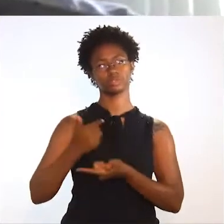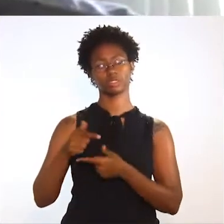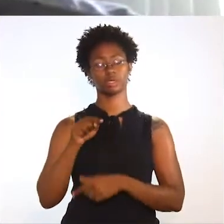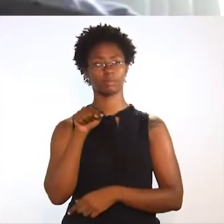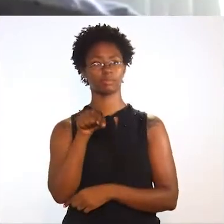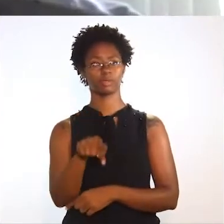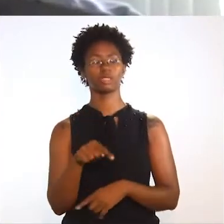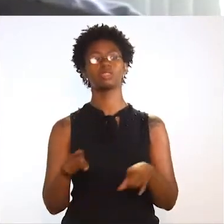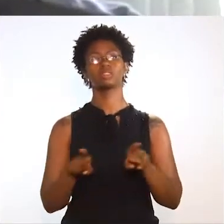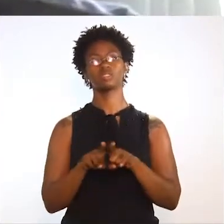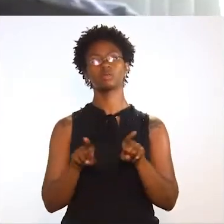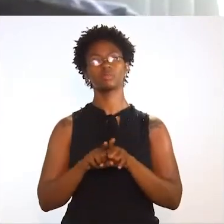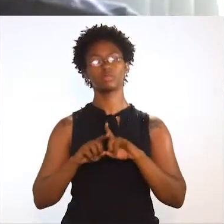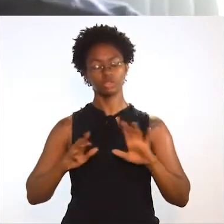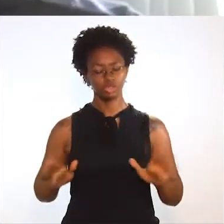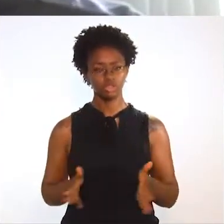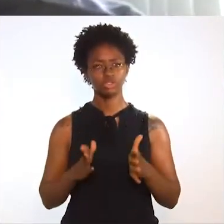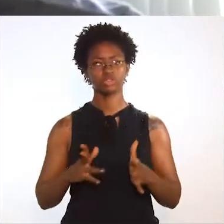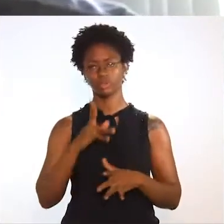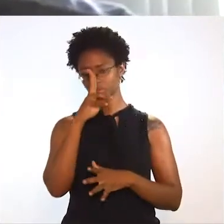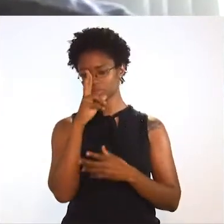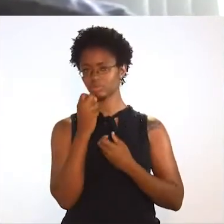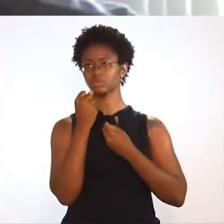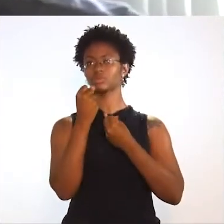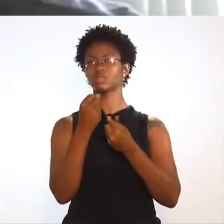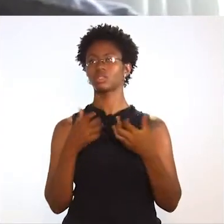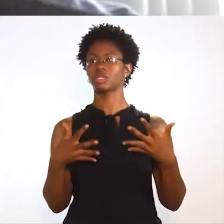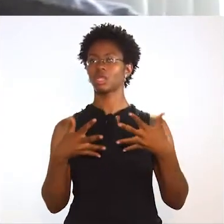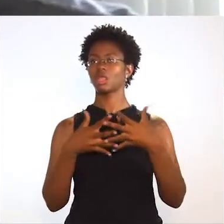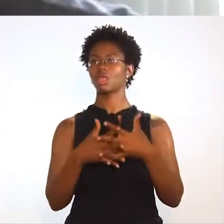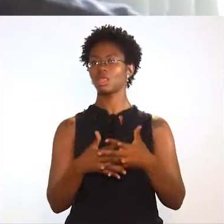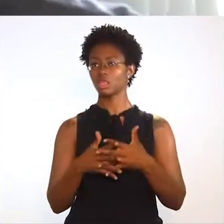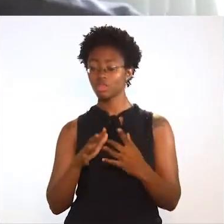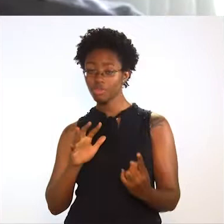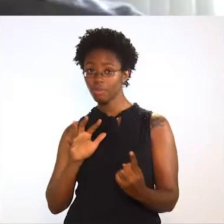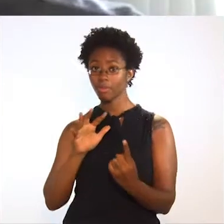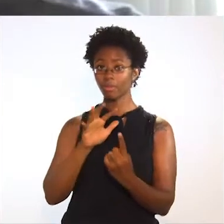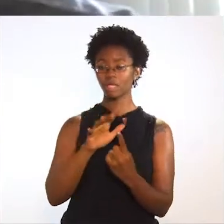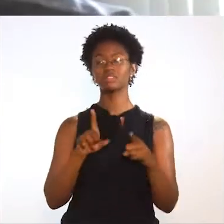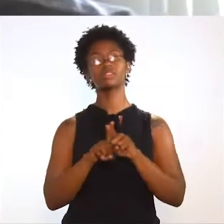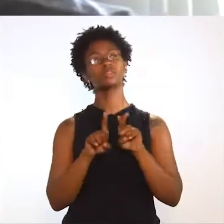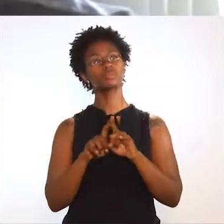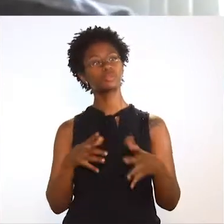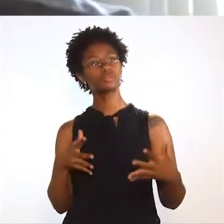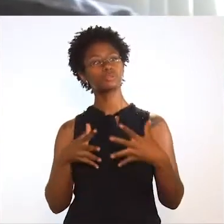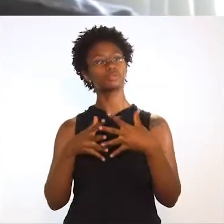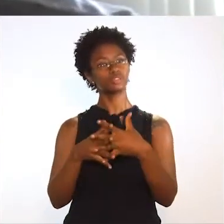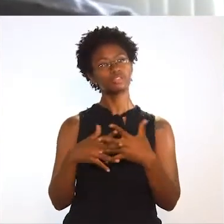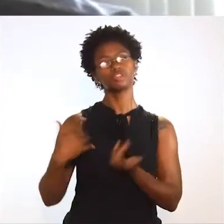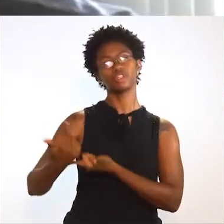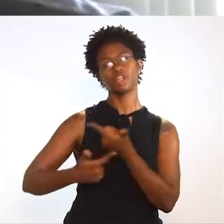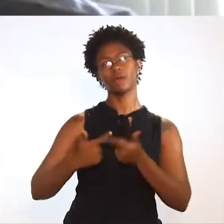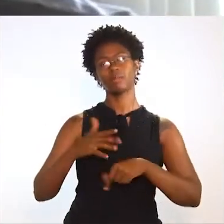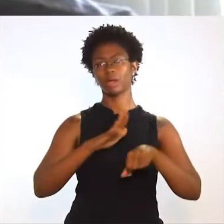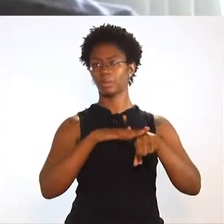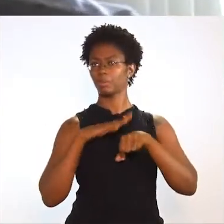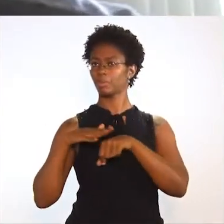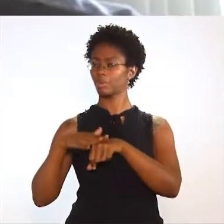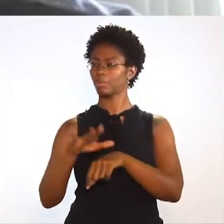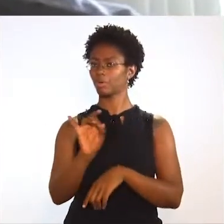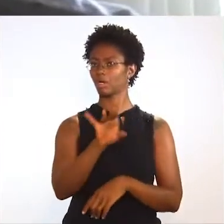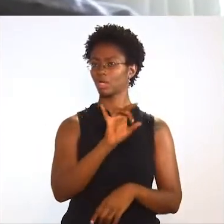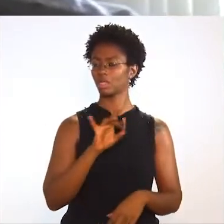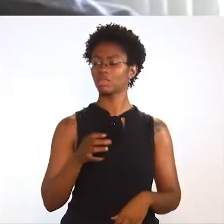desse trabalho, de estar fortalecendo a rede Impacta e também as nossas redes, nossos empreendimentos,